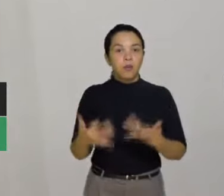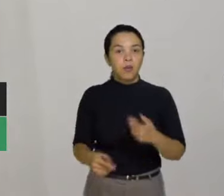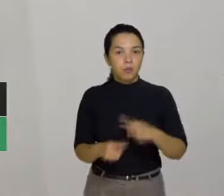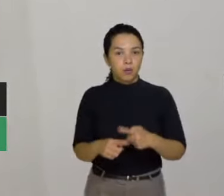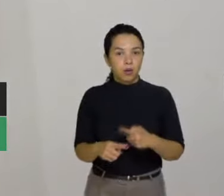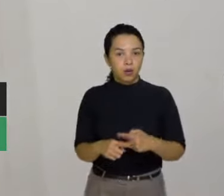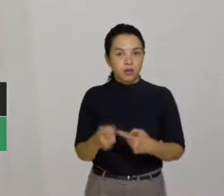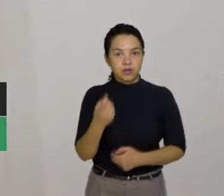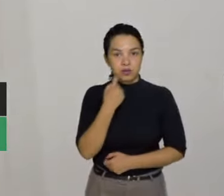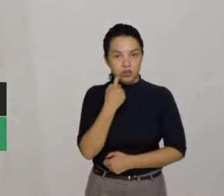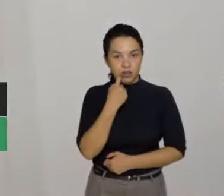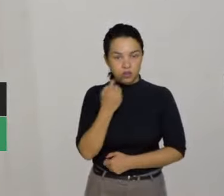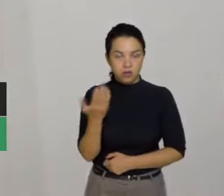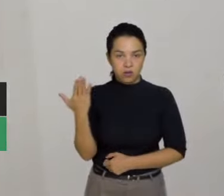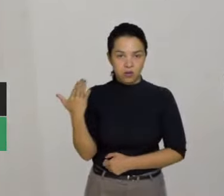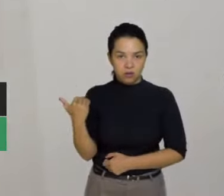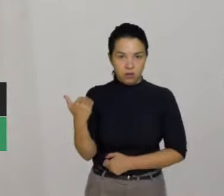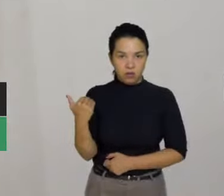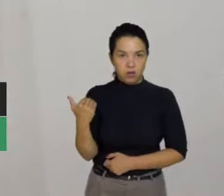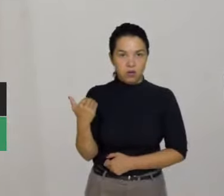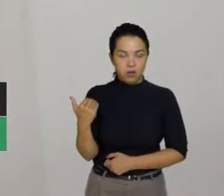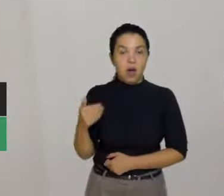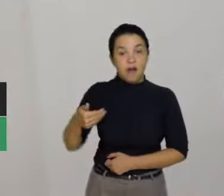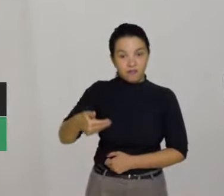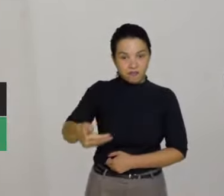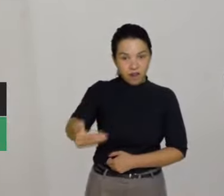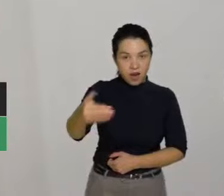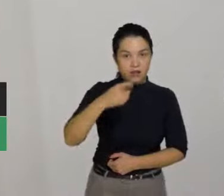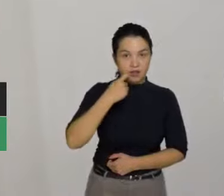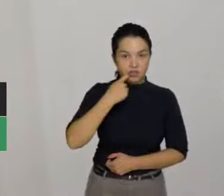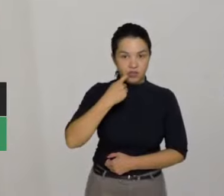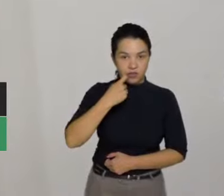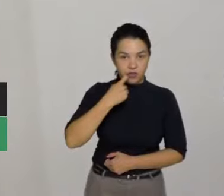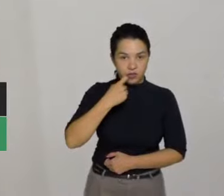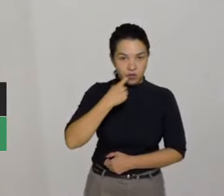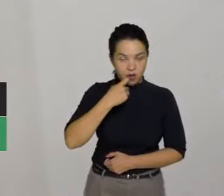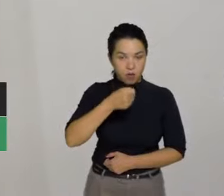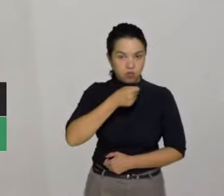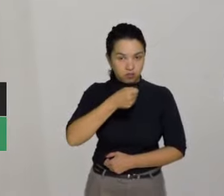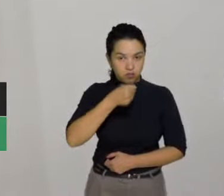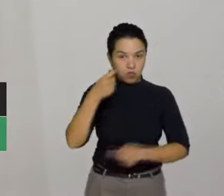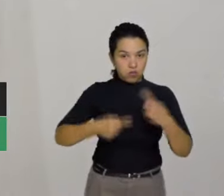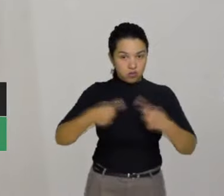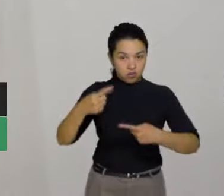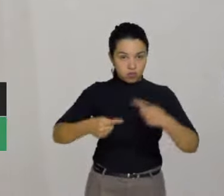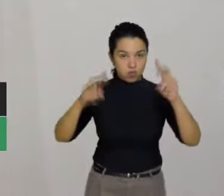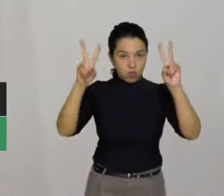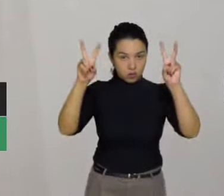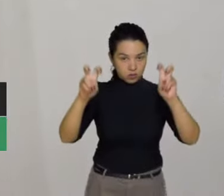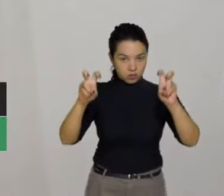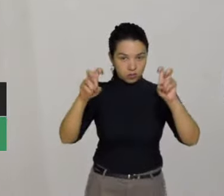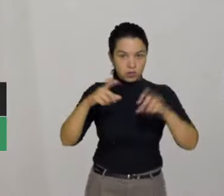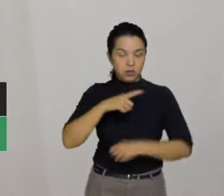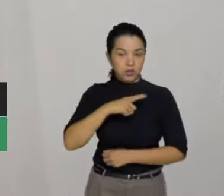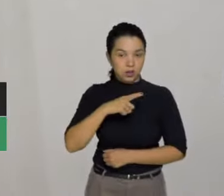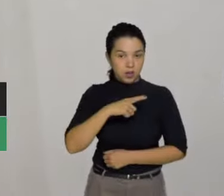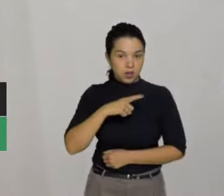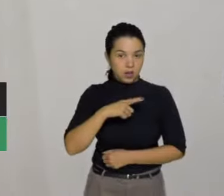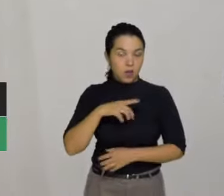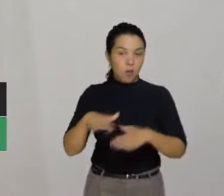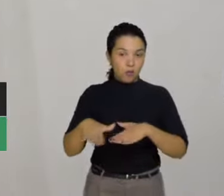Repórter, uma matéria será vinculada tratando sobre esse assunto. Existe um movimento